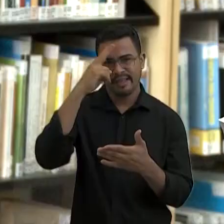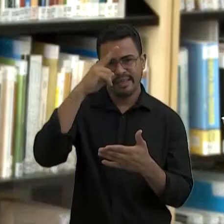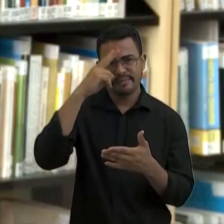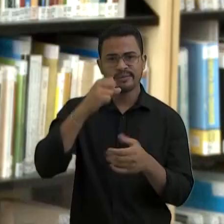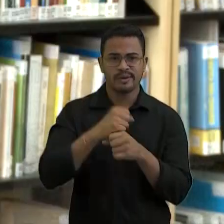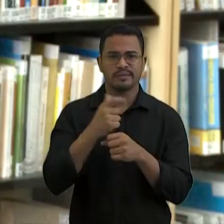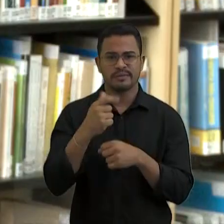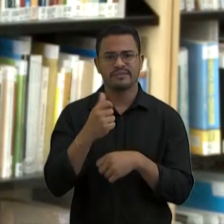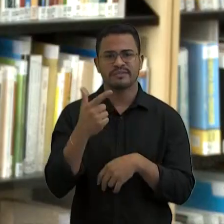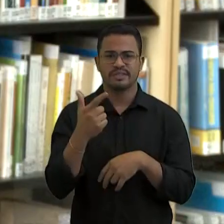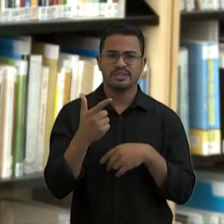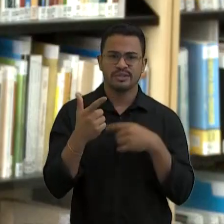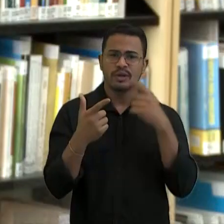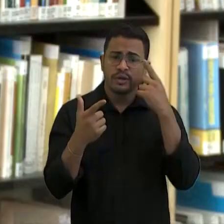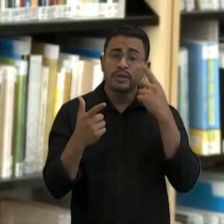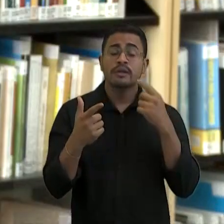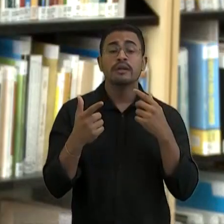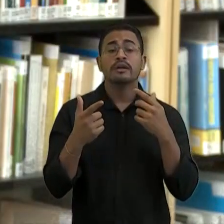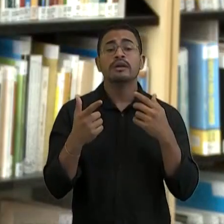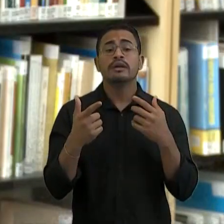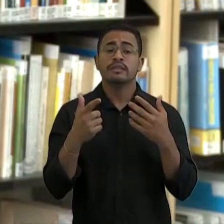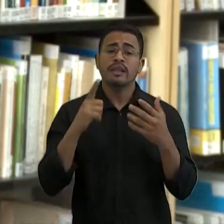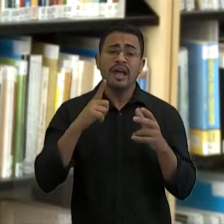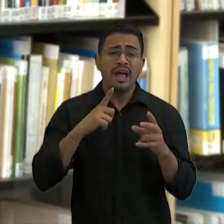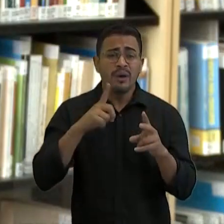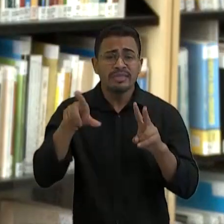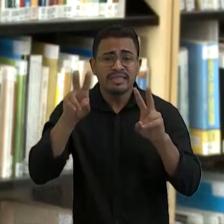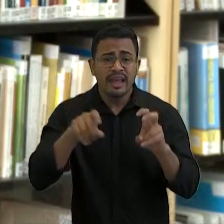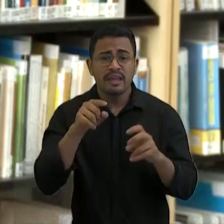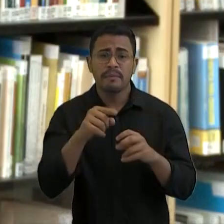Eu tenho um poema sobre isso.